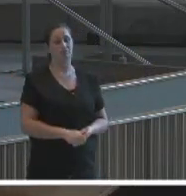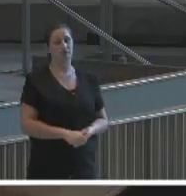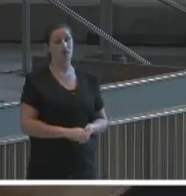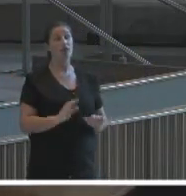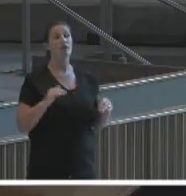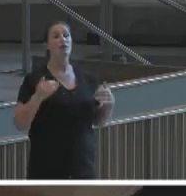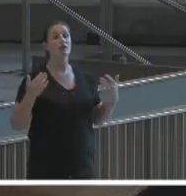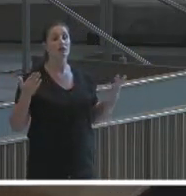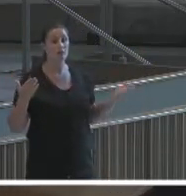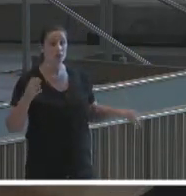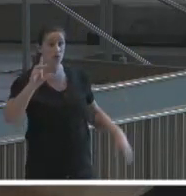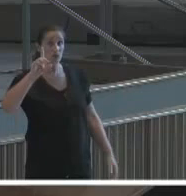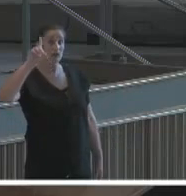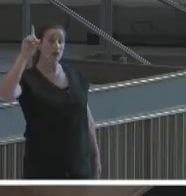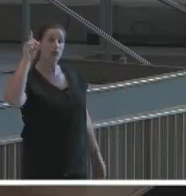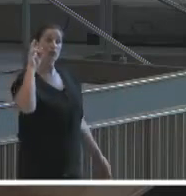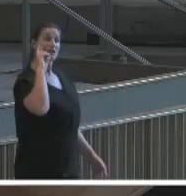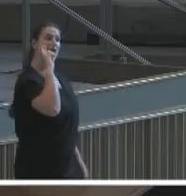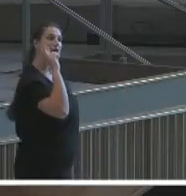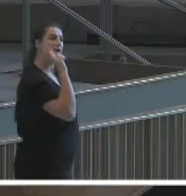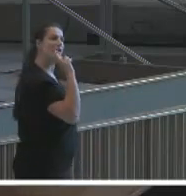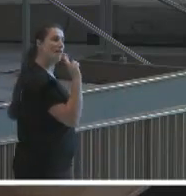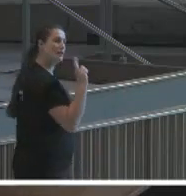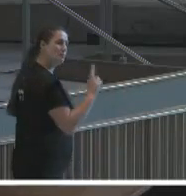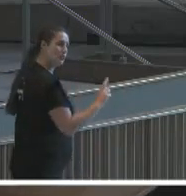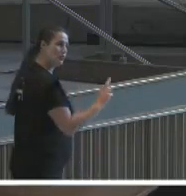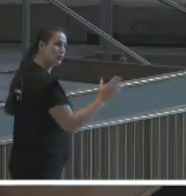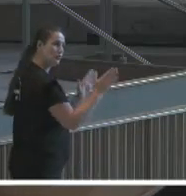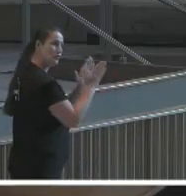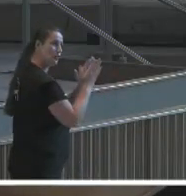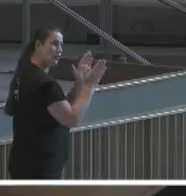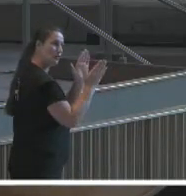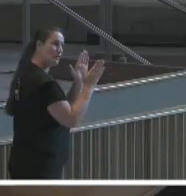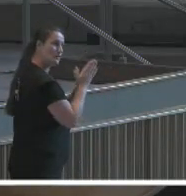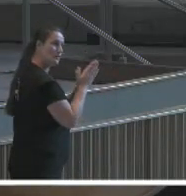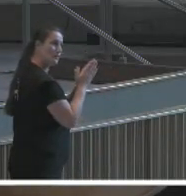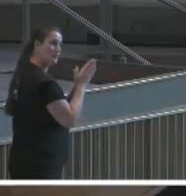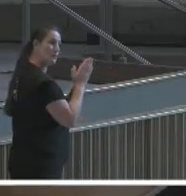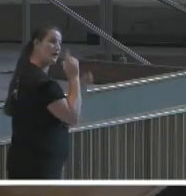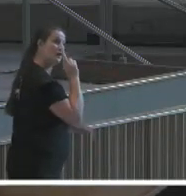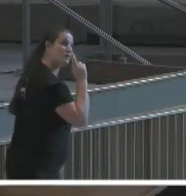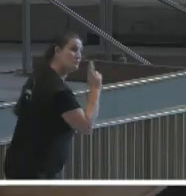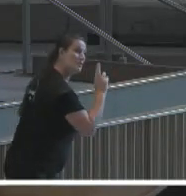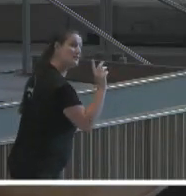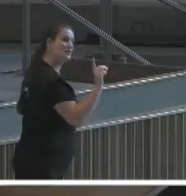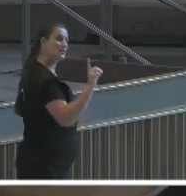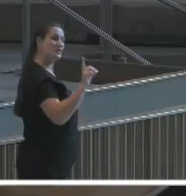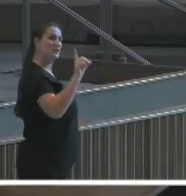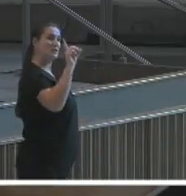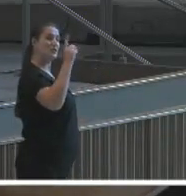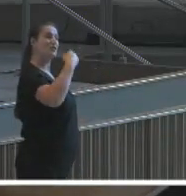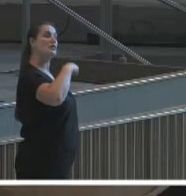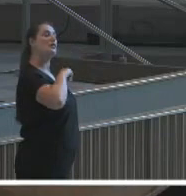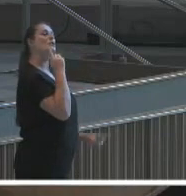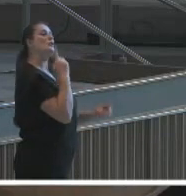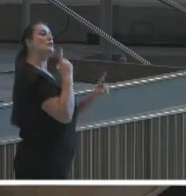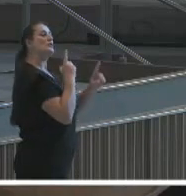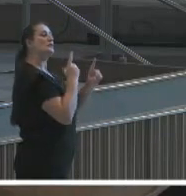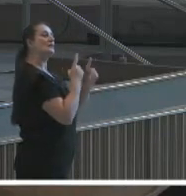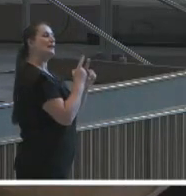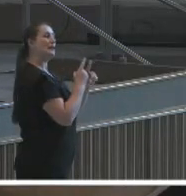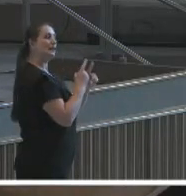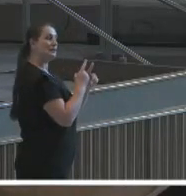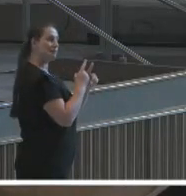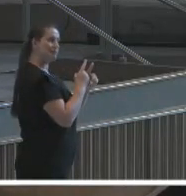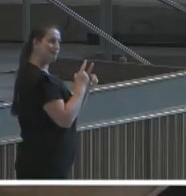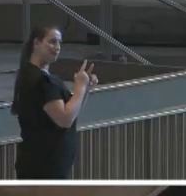então Deus responde essa oração, e na resposta de Deus nós vamos encontrar